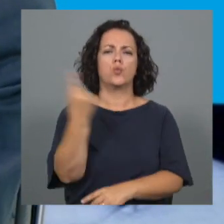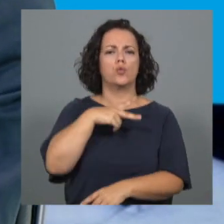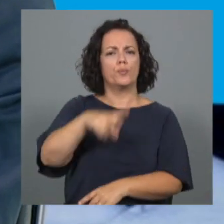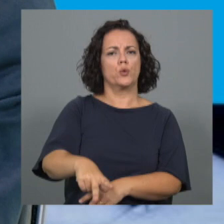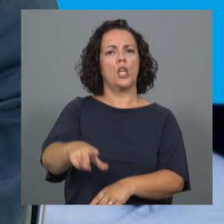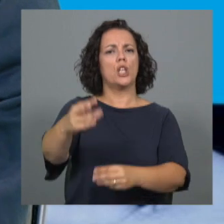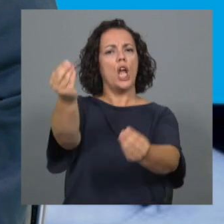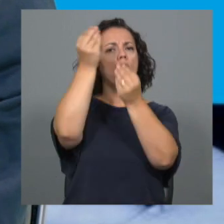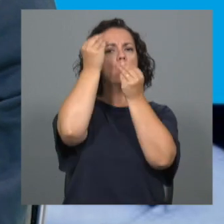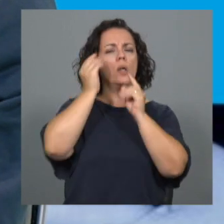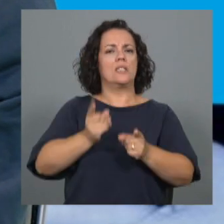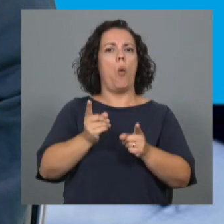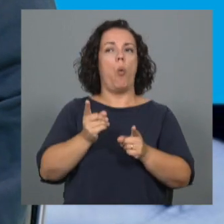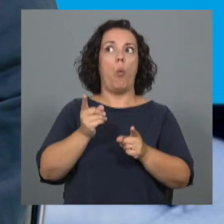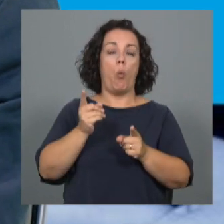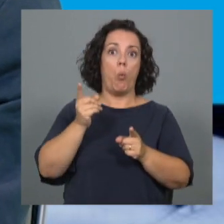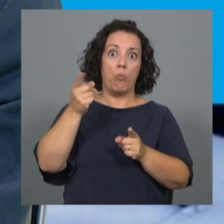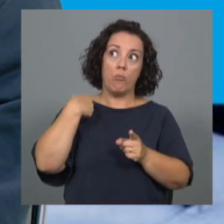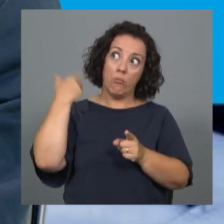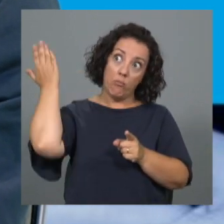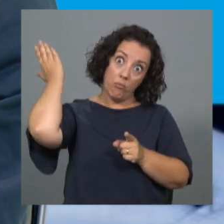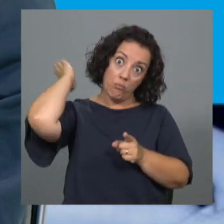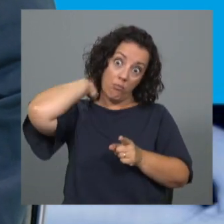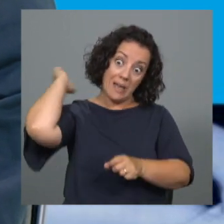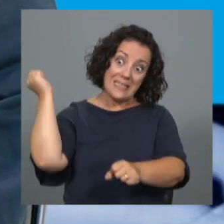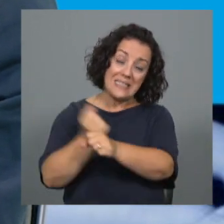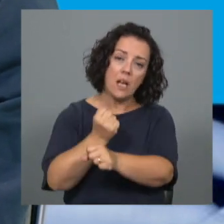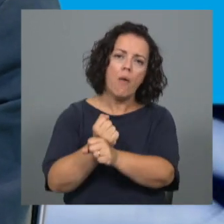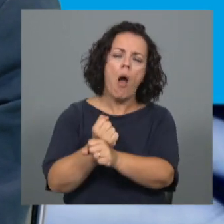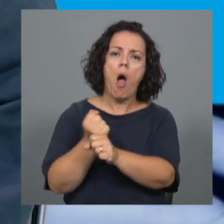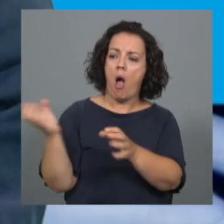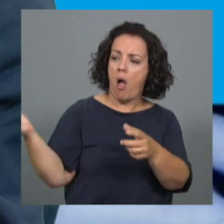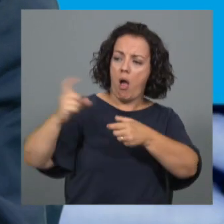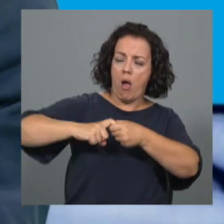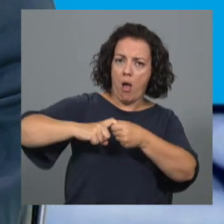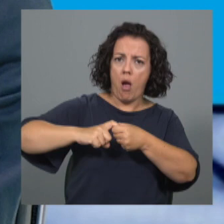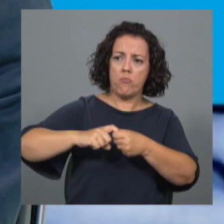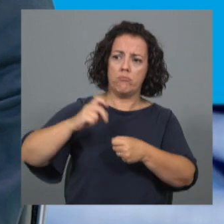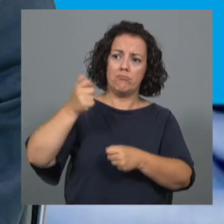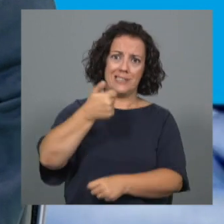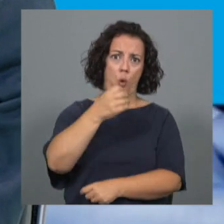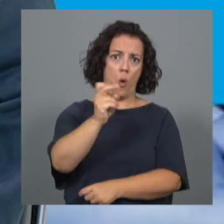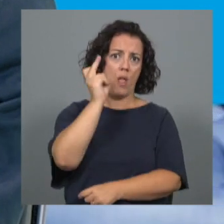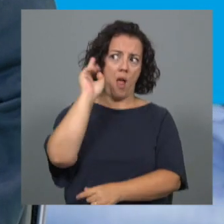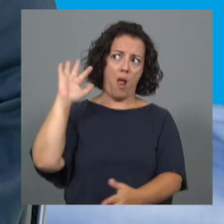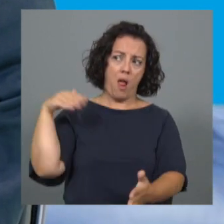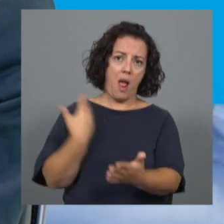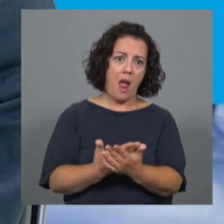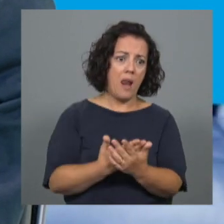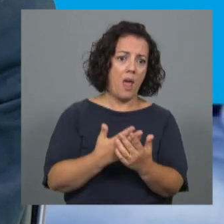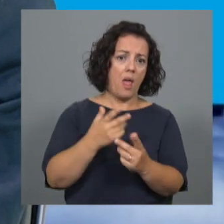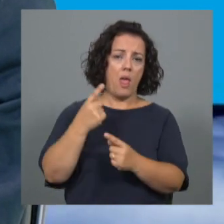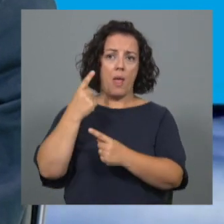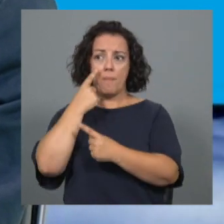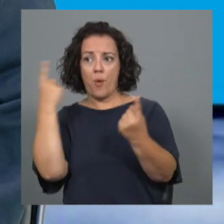não têm que prestar esse serviço. E esta parceria pública ou privada que tem feito ao longo dos últimos 50 anos com os privados tem sido